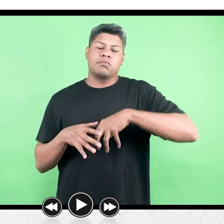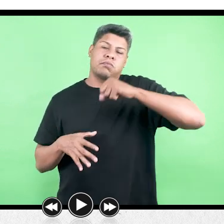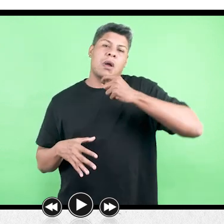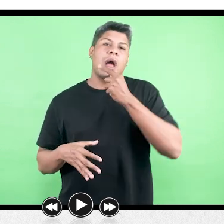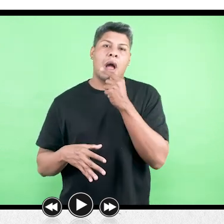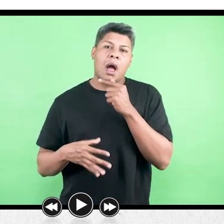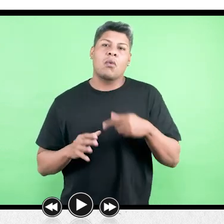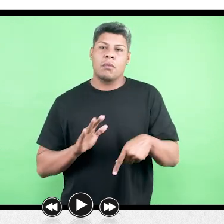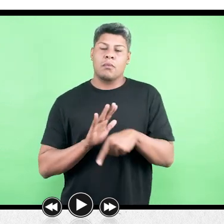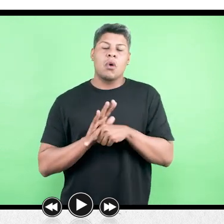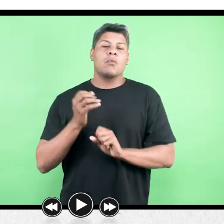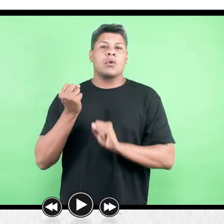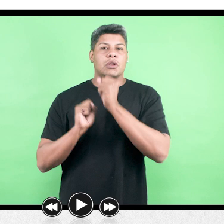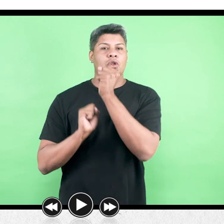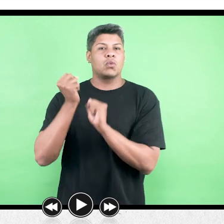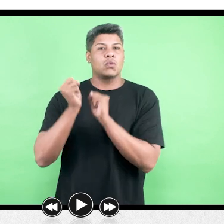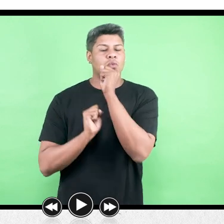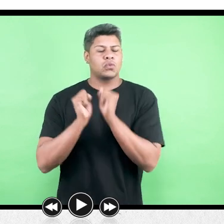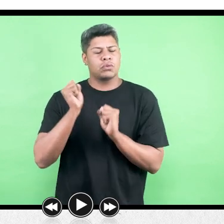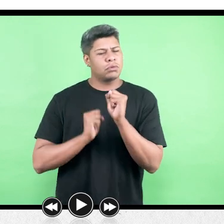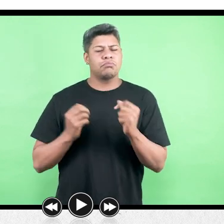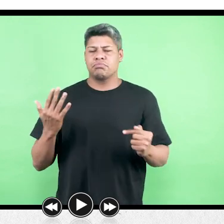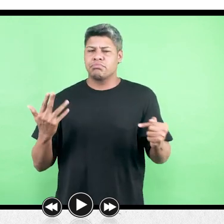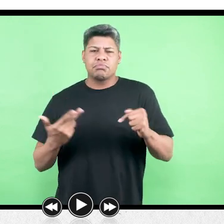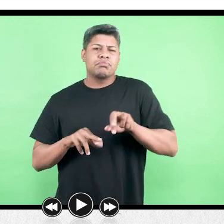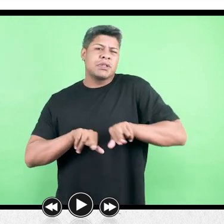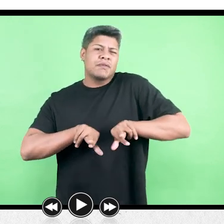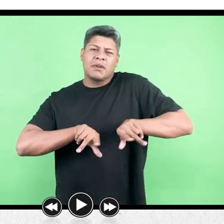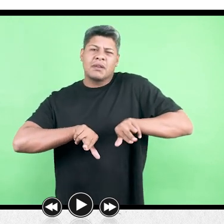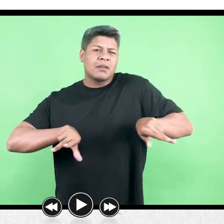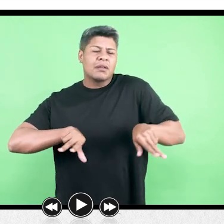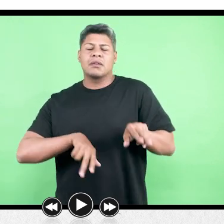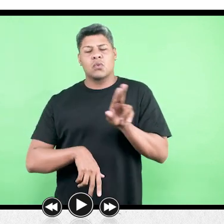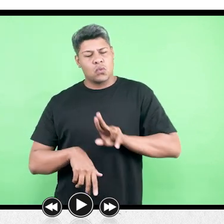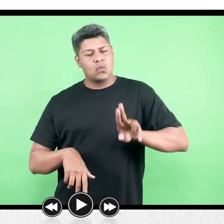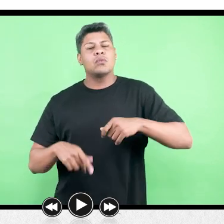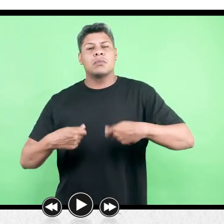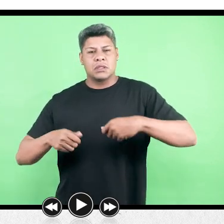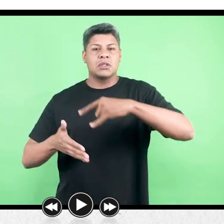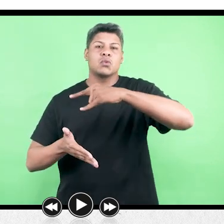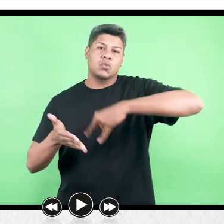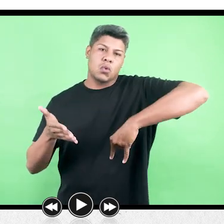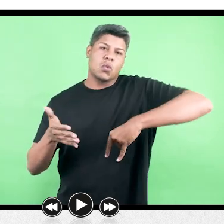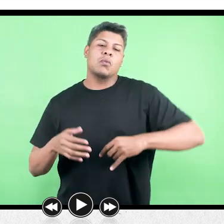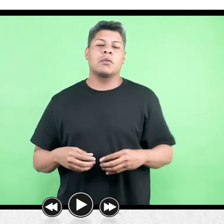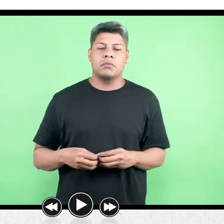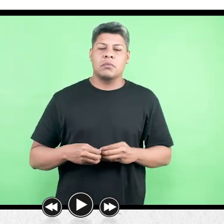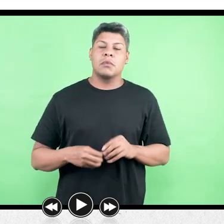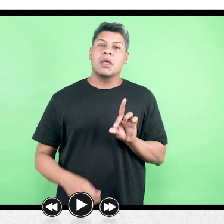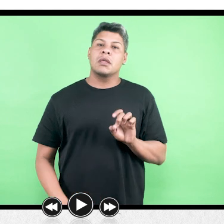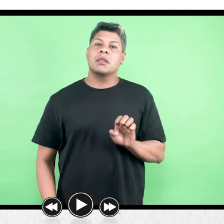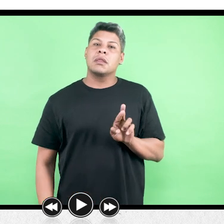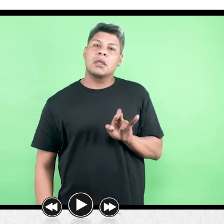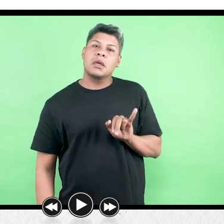abastecimento público, para a indústria, enfim, para diferentes usos, precisa da outorga. Para derivar água, tanto de